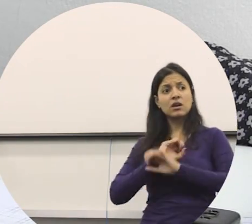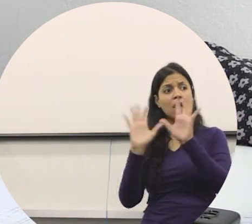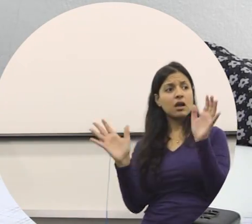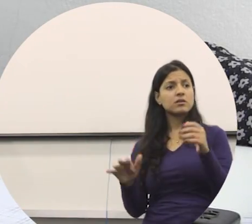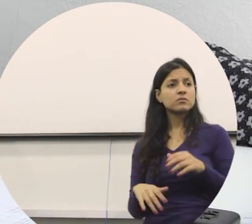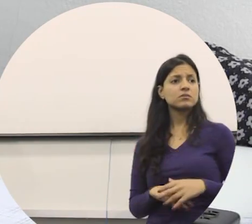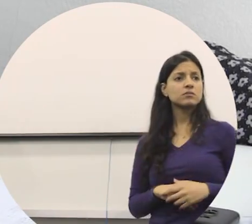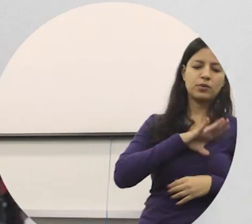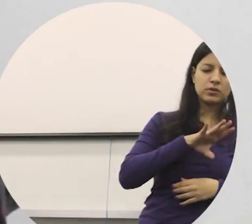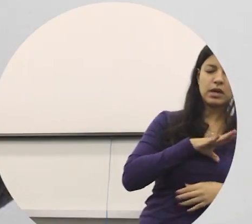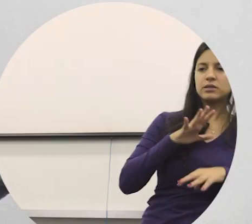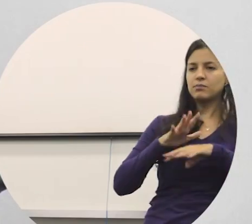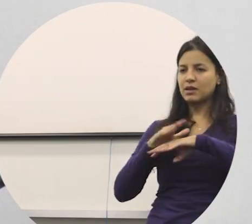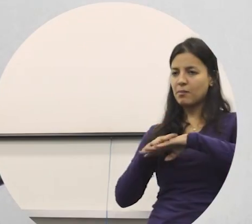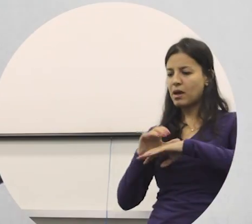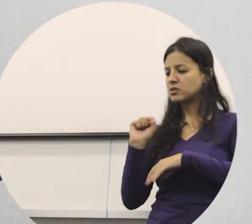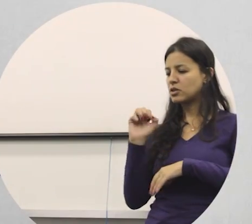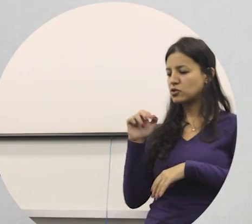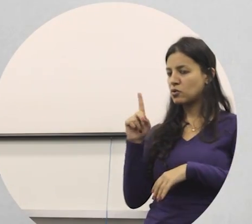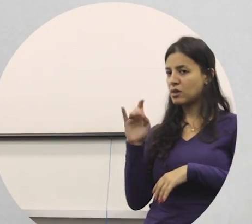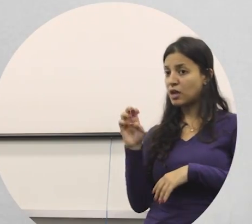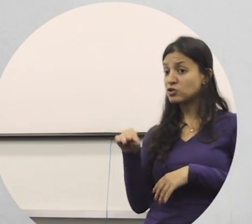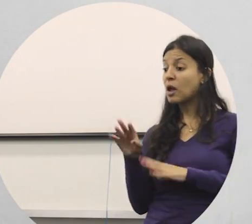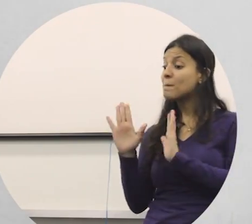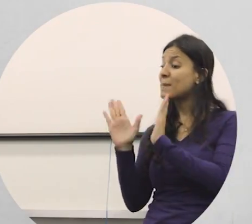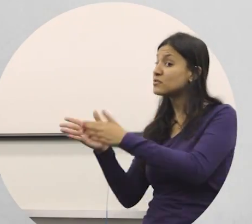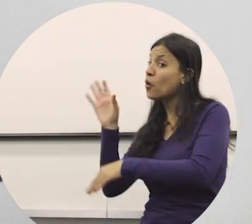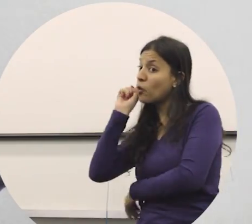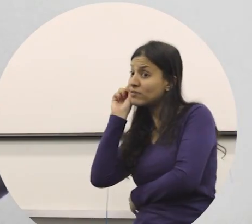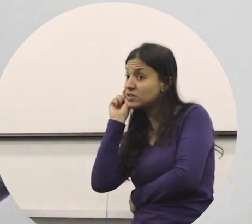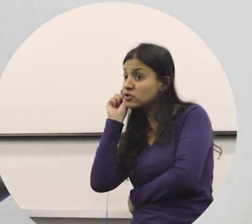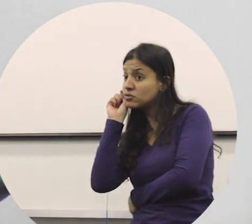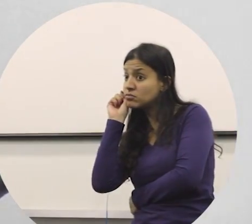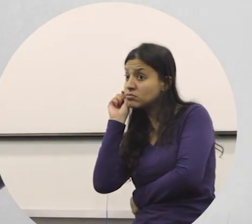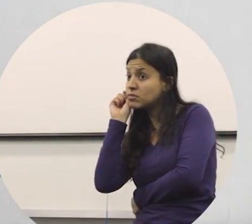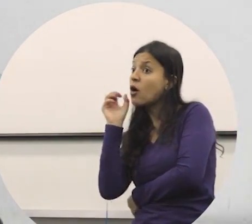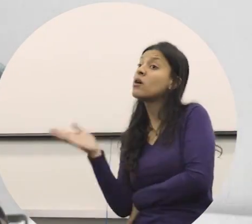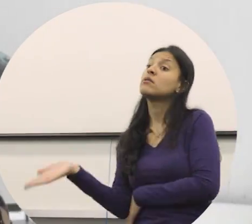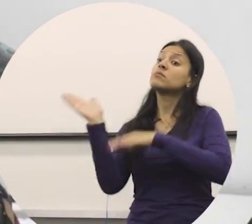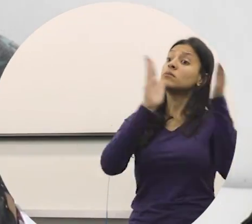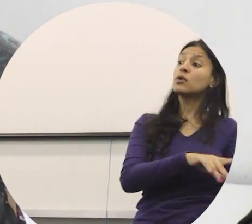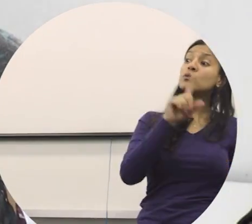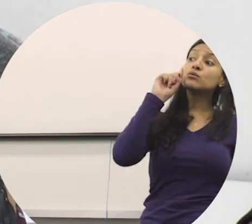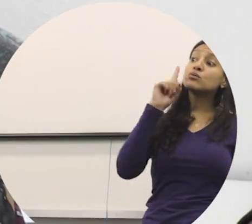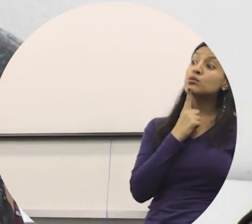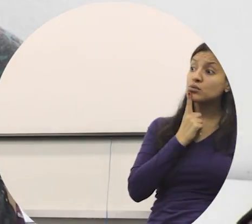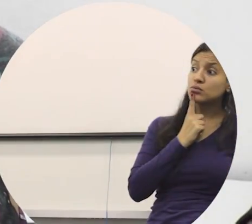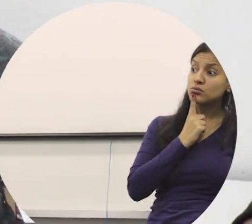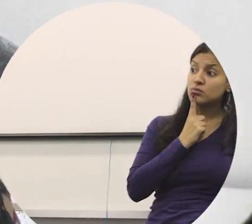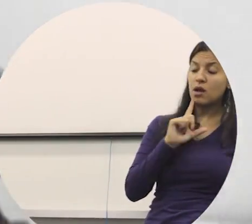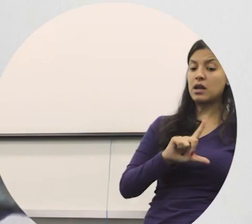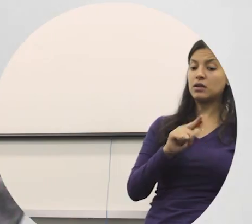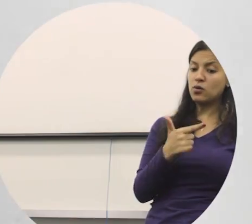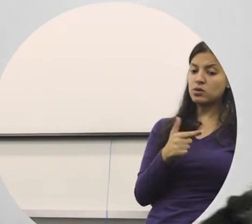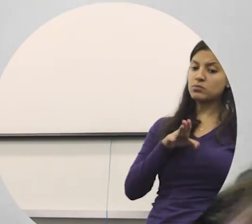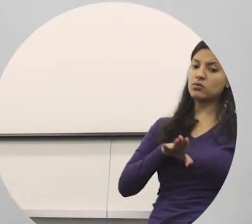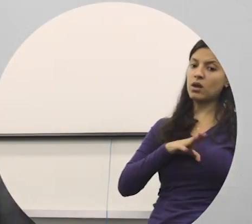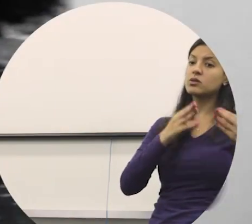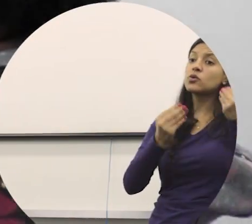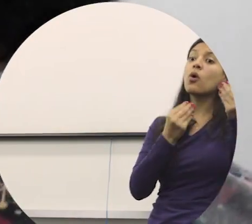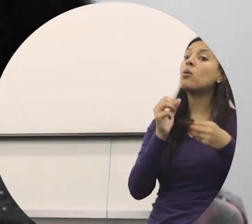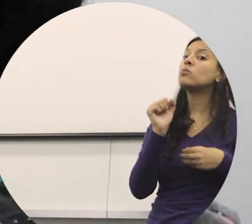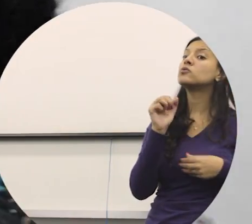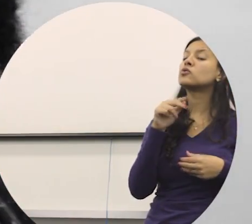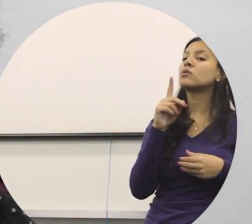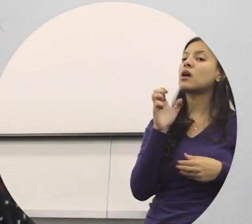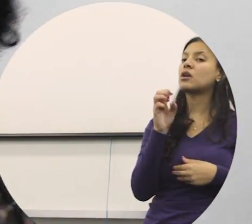Então, o que eu queria falar mas que sondagem a gente deveria fazer com essa criança surda, pensando em língua portuguesa como segunda língua, né?